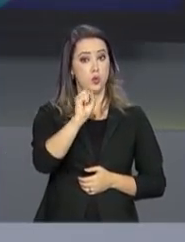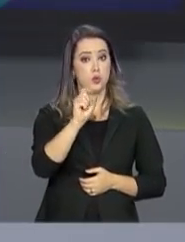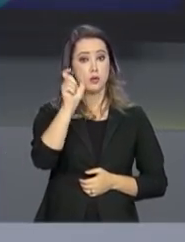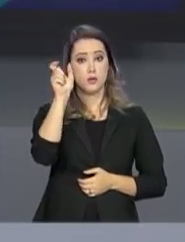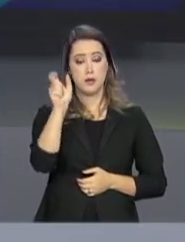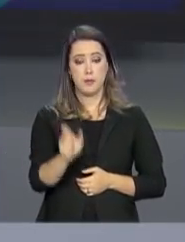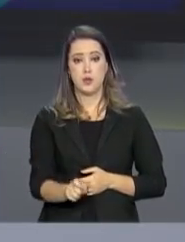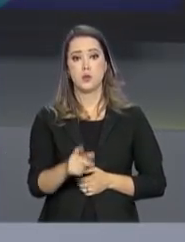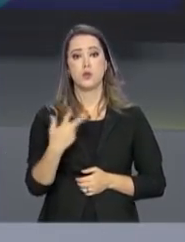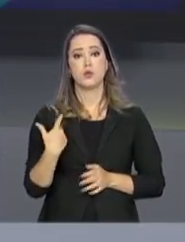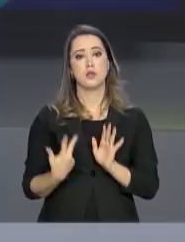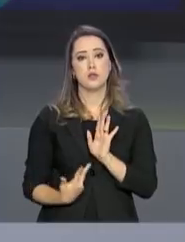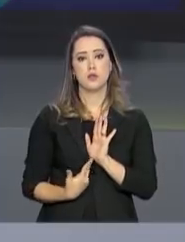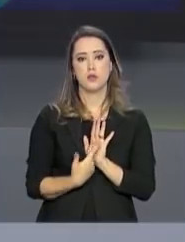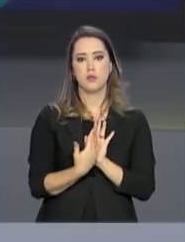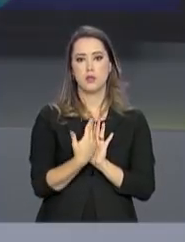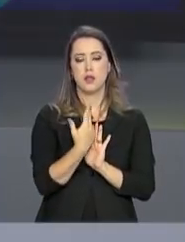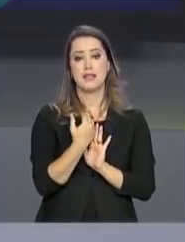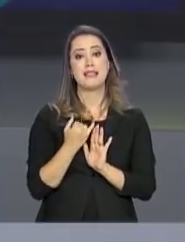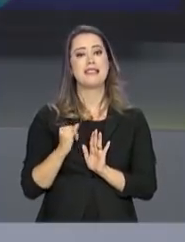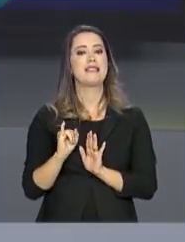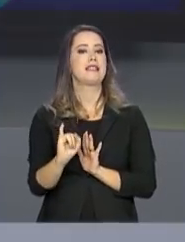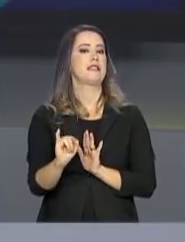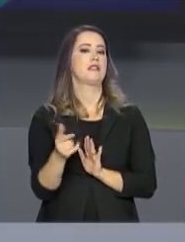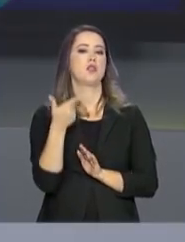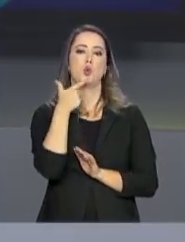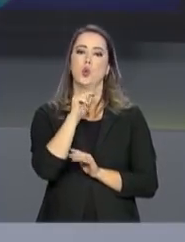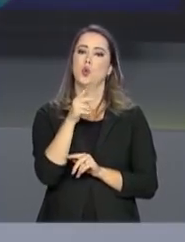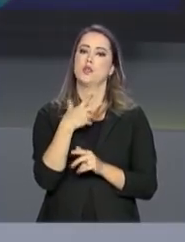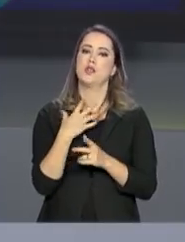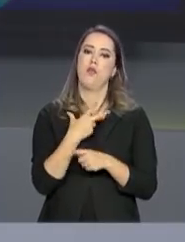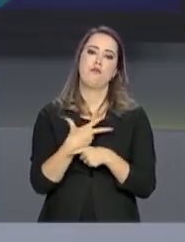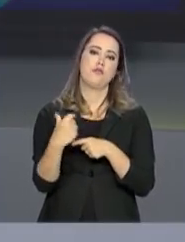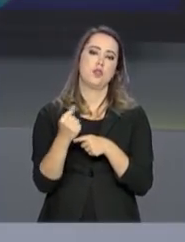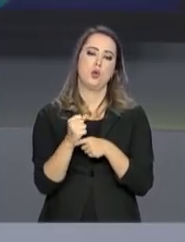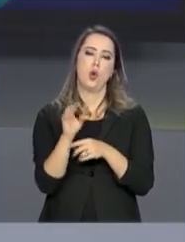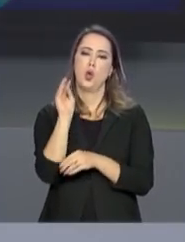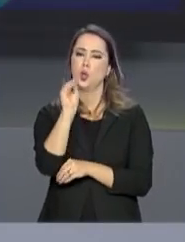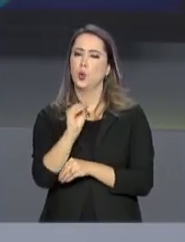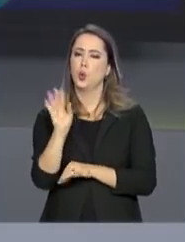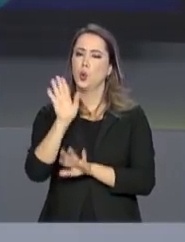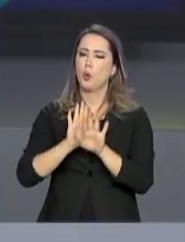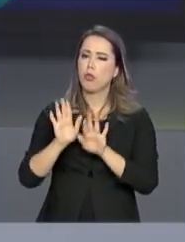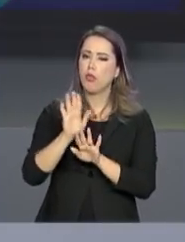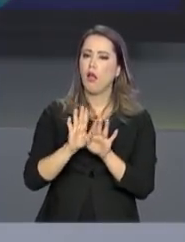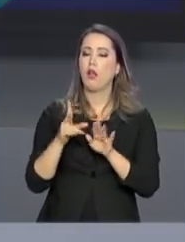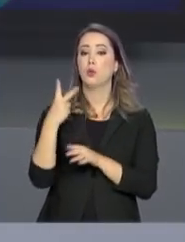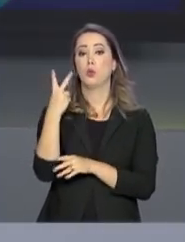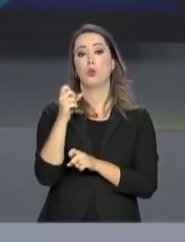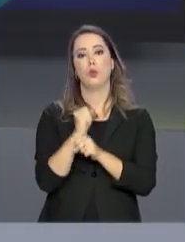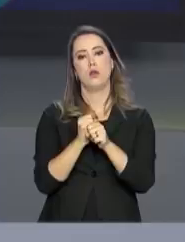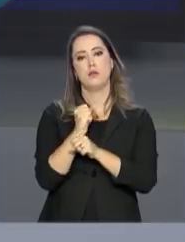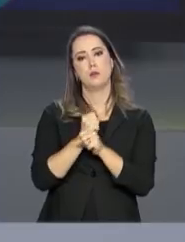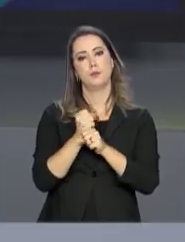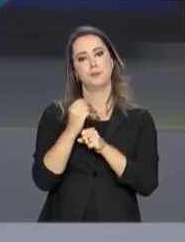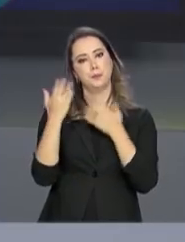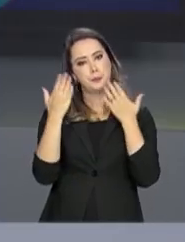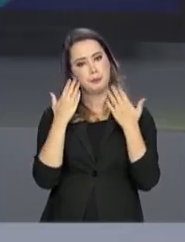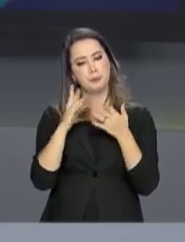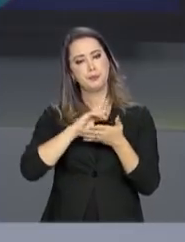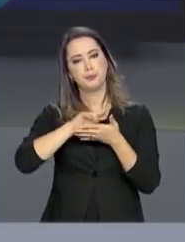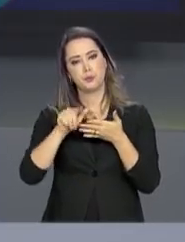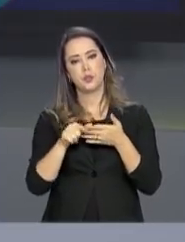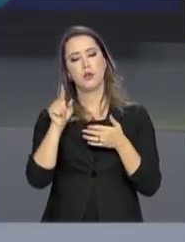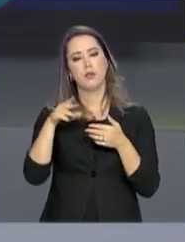o paciente é submetido à cirurgia bariátrica quando não há sucesso no tratamento clínico ao longo de dois anos é o que diz a